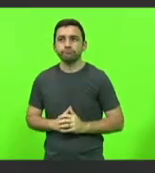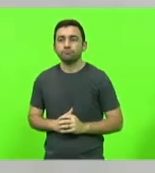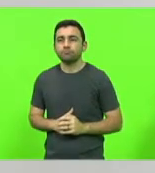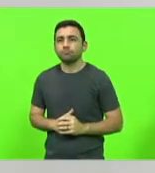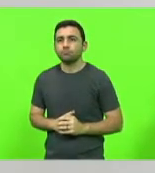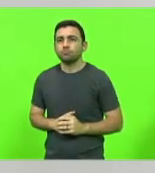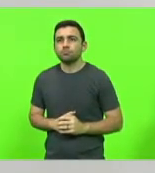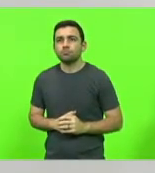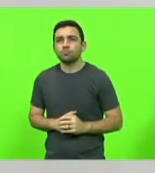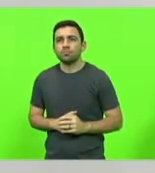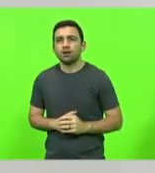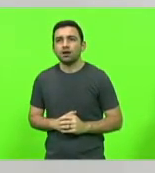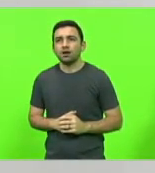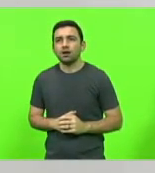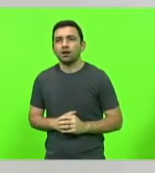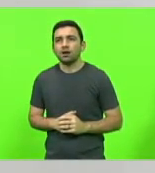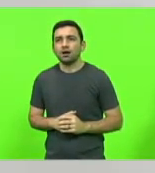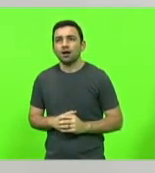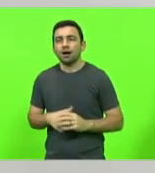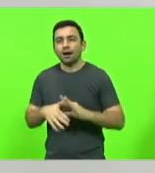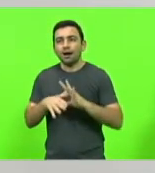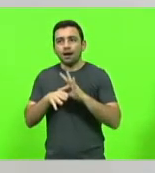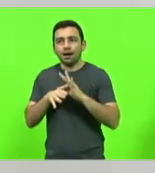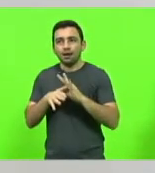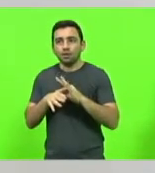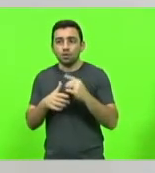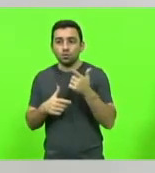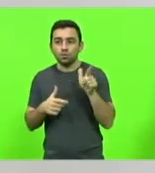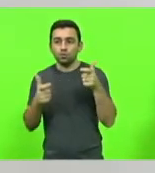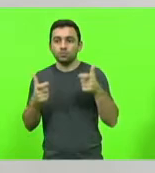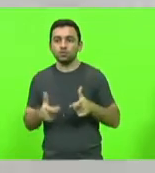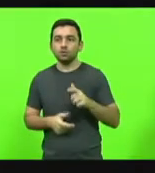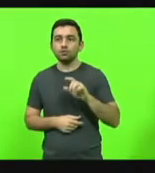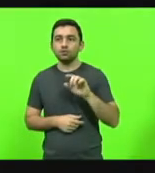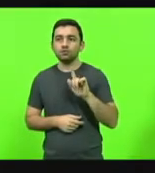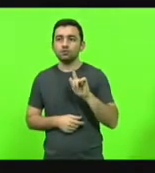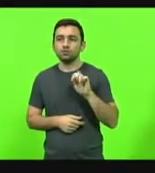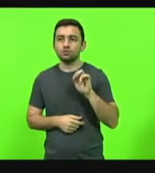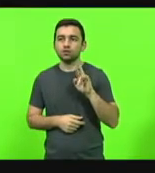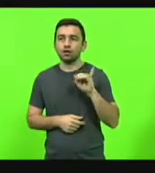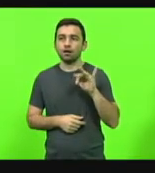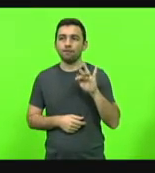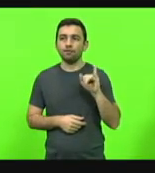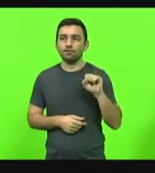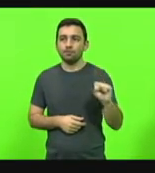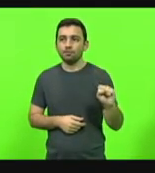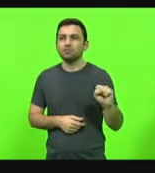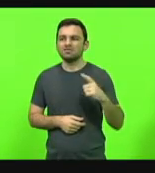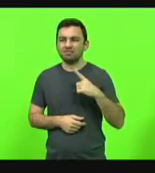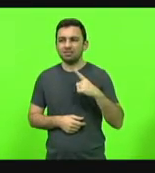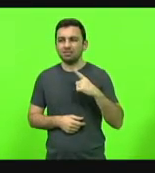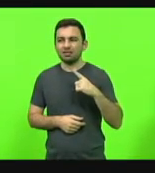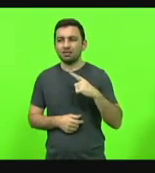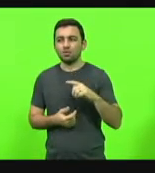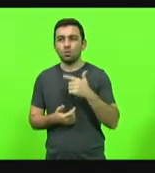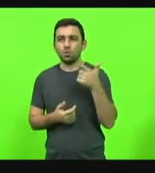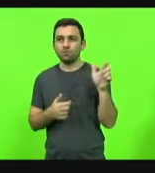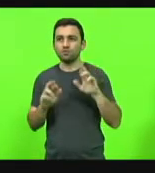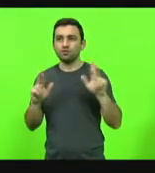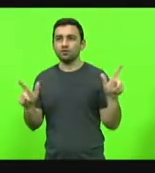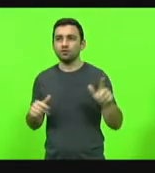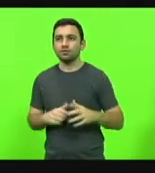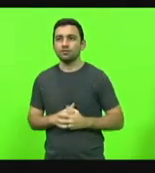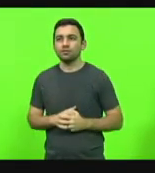A carne do girafa tinha uma espécie diferente. Pode passar, por favor. Então, só retomando a questão do prefeito,